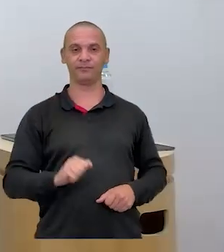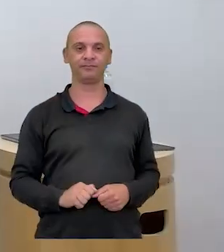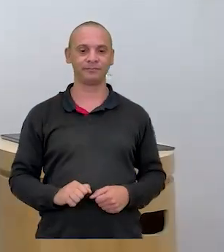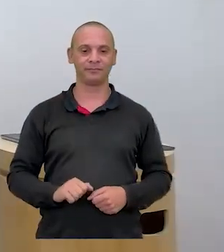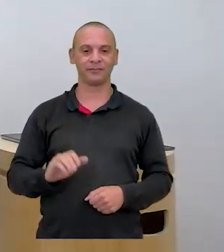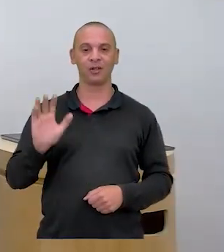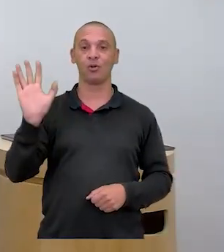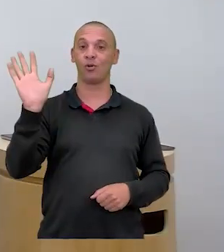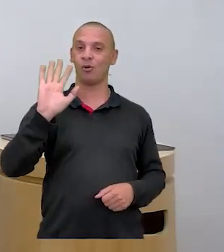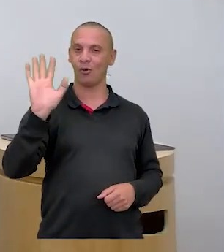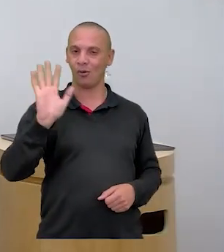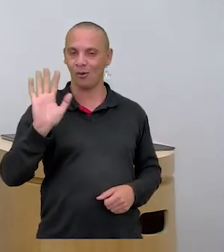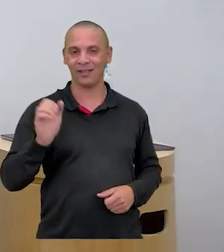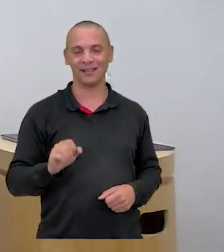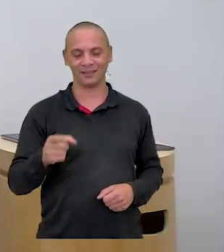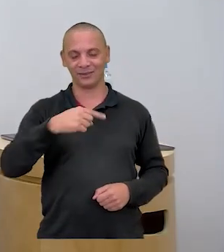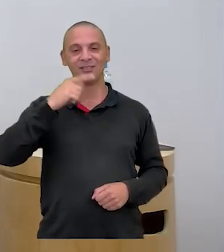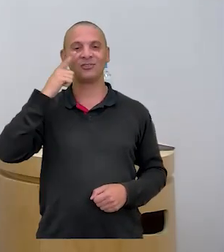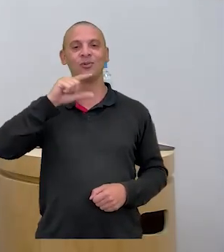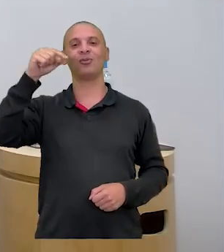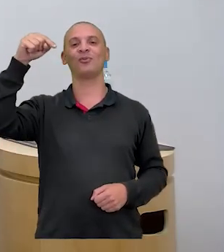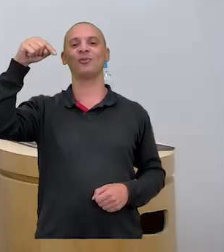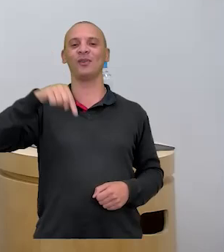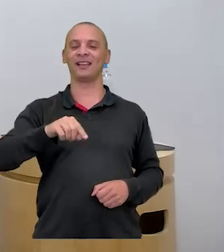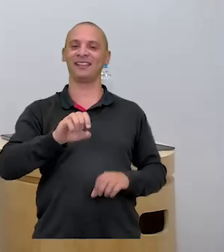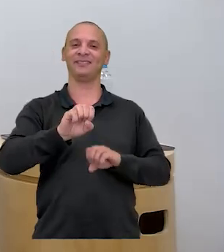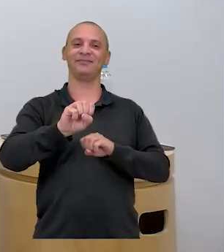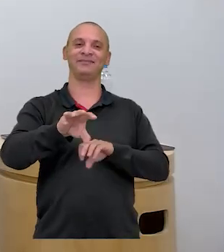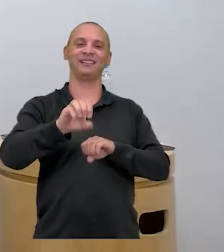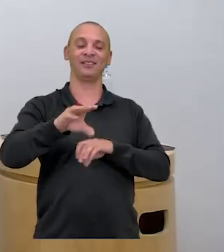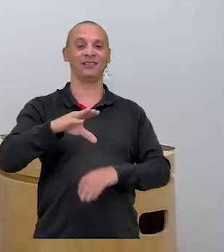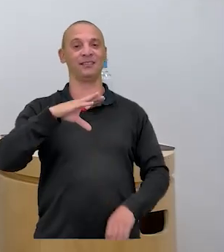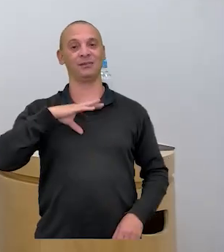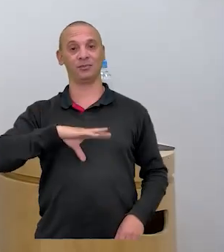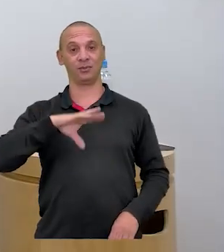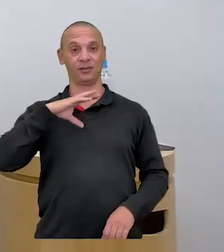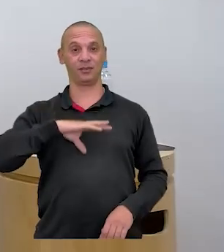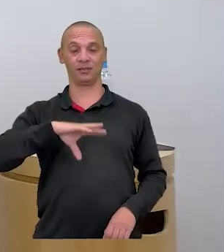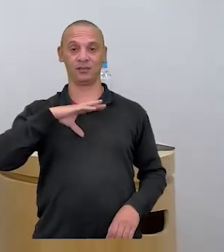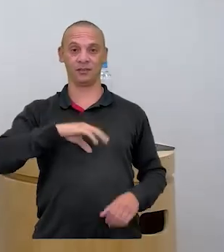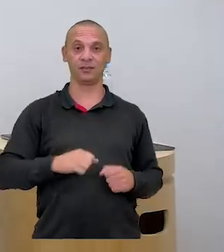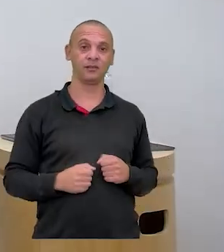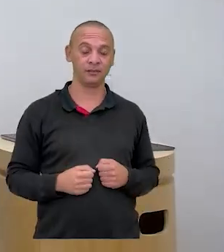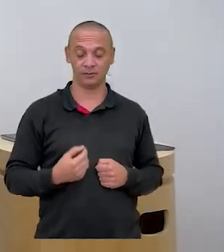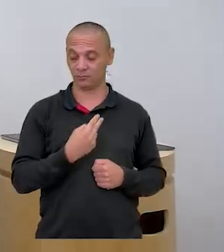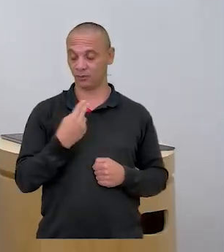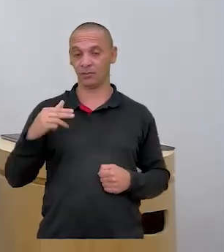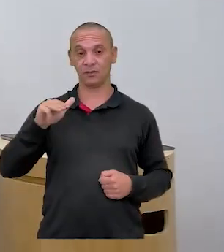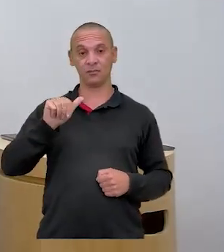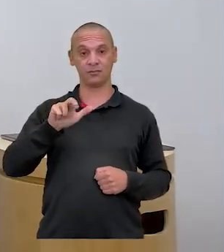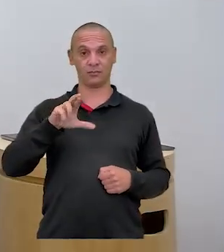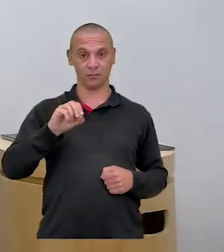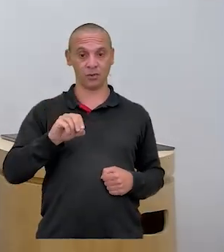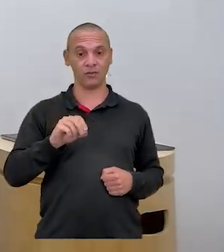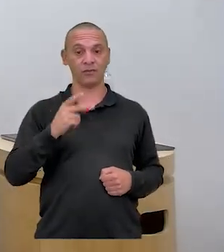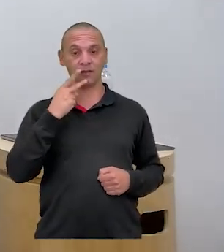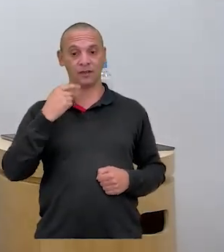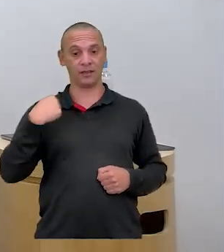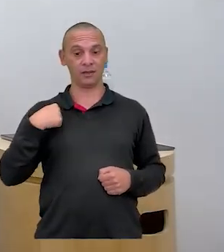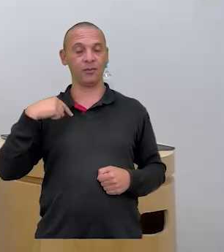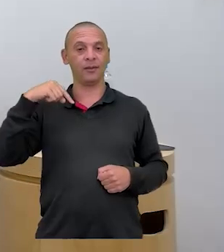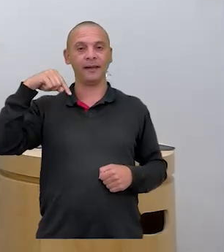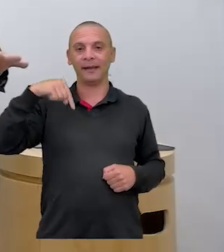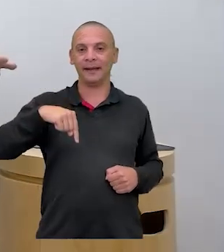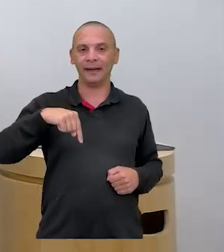Olá, pessoal! Estamos aqui mais uma vez para mais uma aula de língua portuguesa. Eu, professor Mauro Marcel, devo admitir, estou aqui